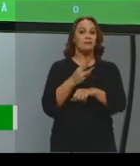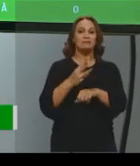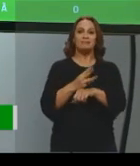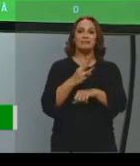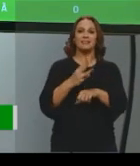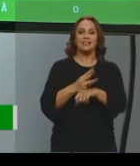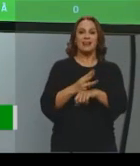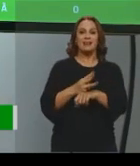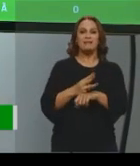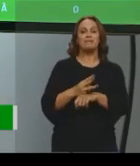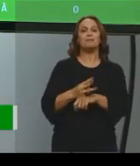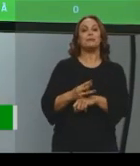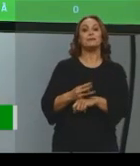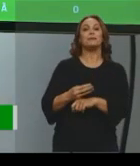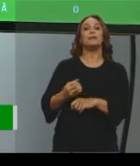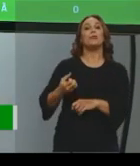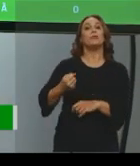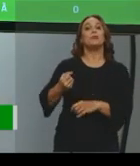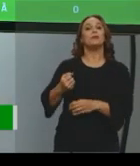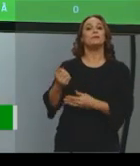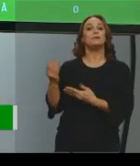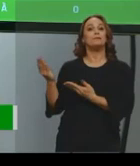31